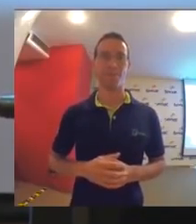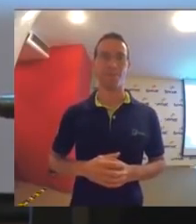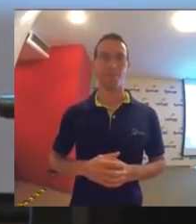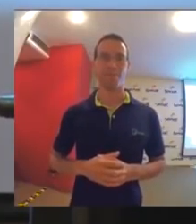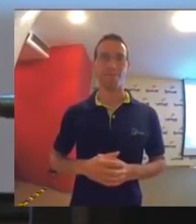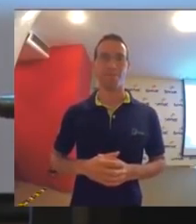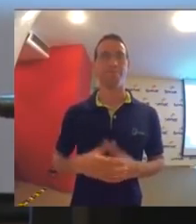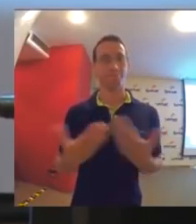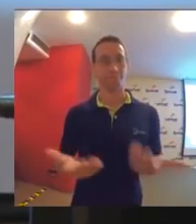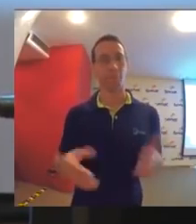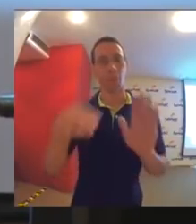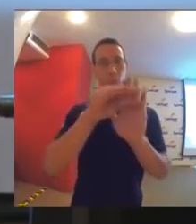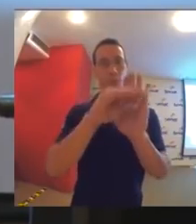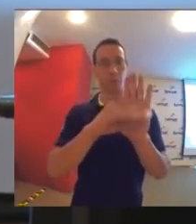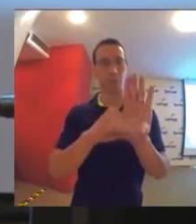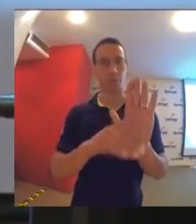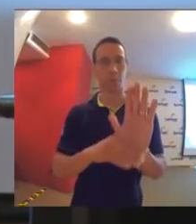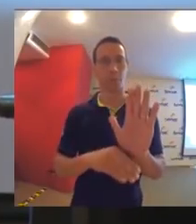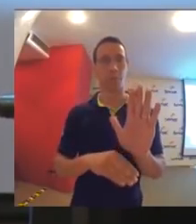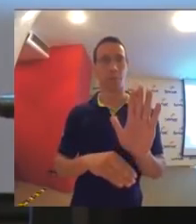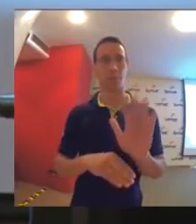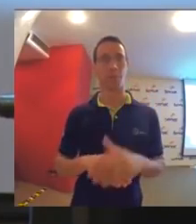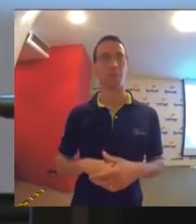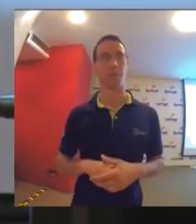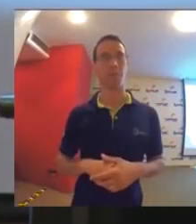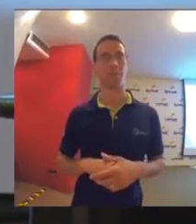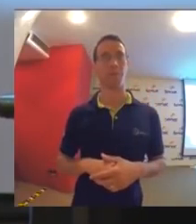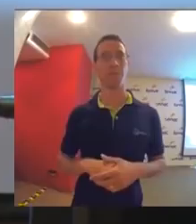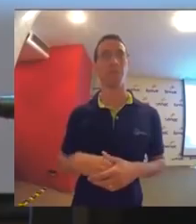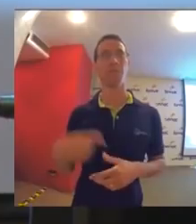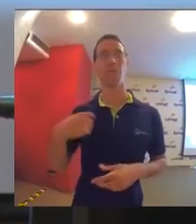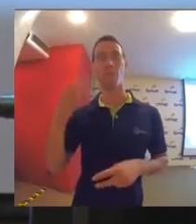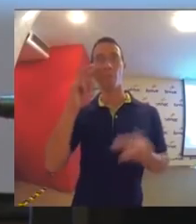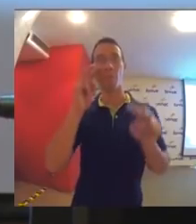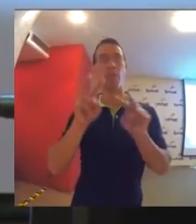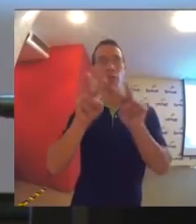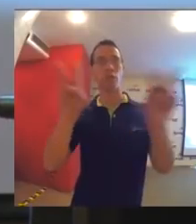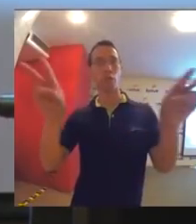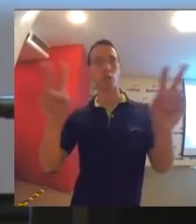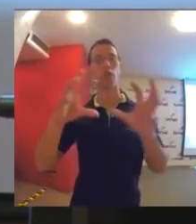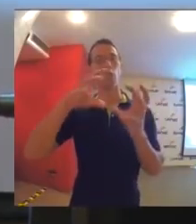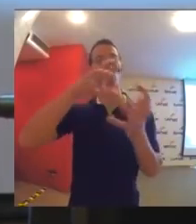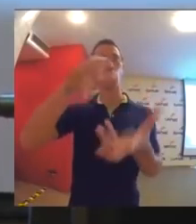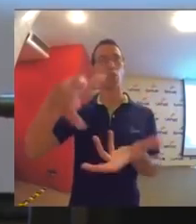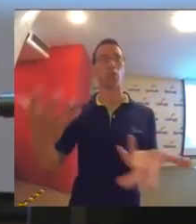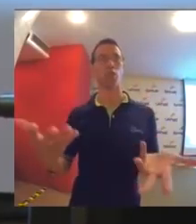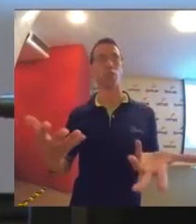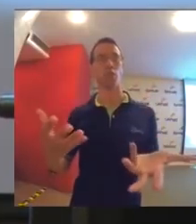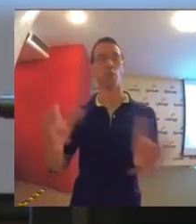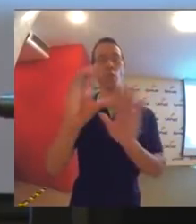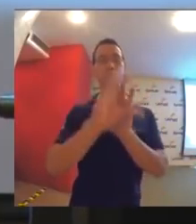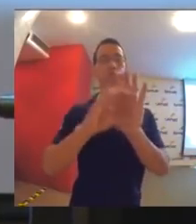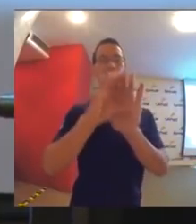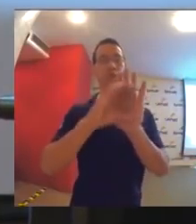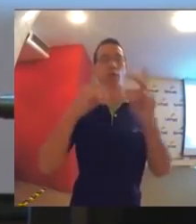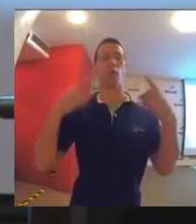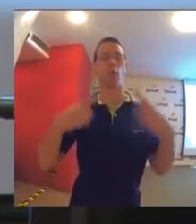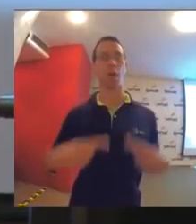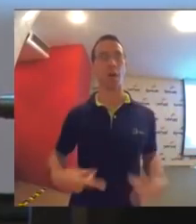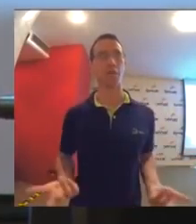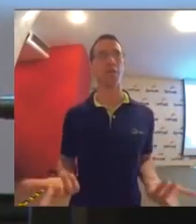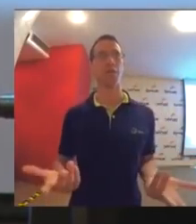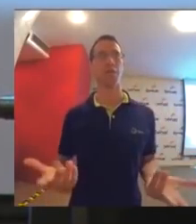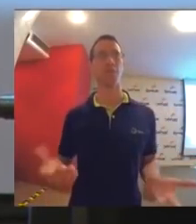Então, esses princípios, eles refletem uma visão do mundo, um conceito de ser humano, que vai